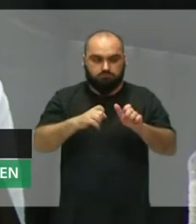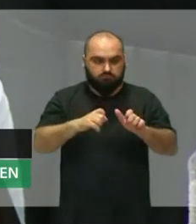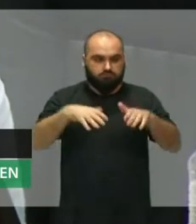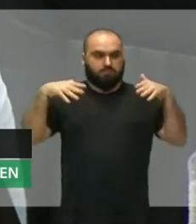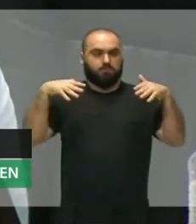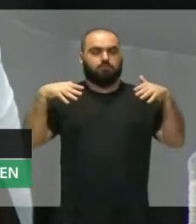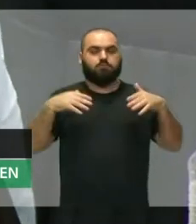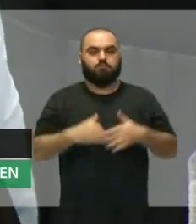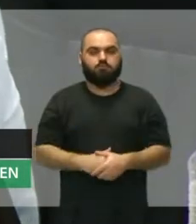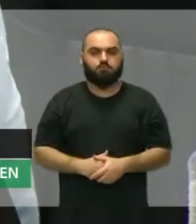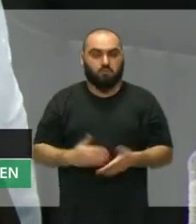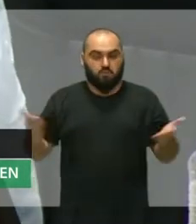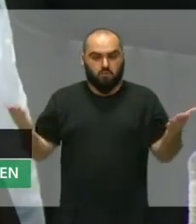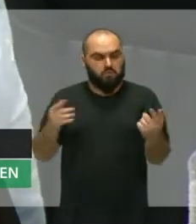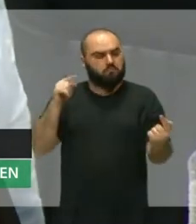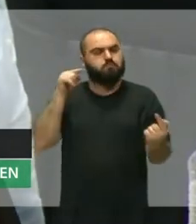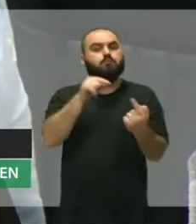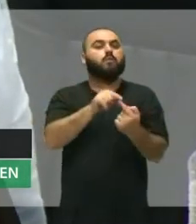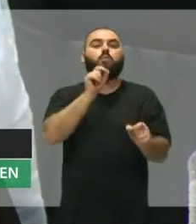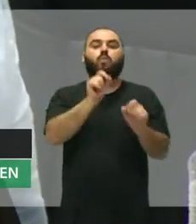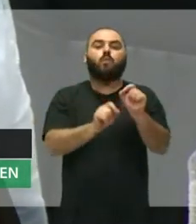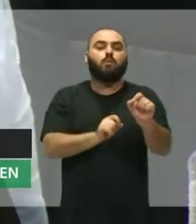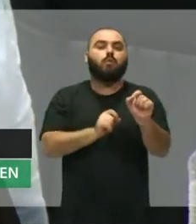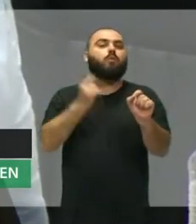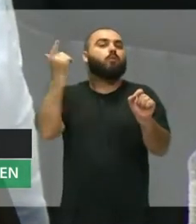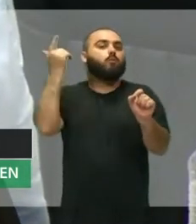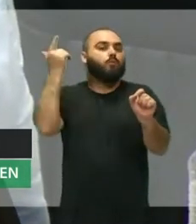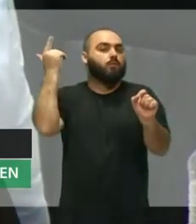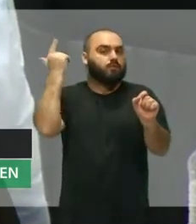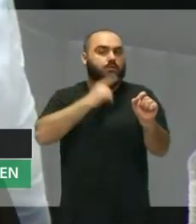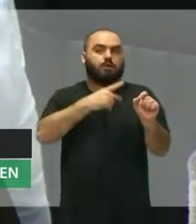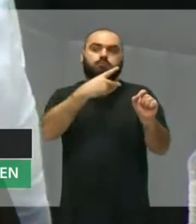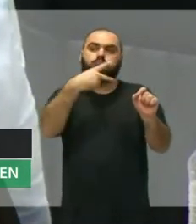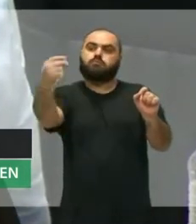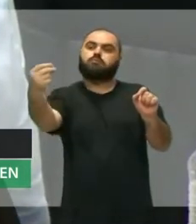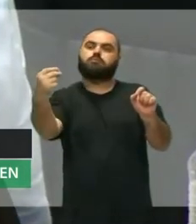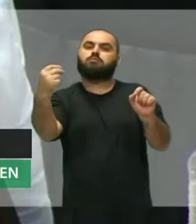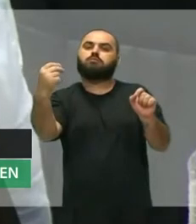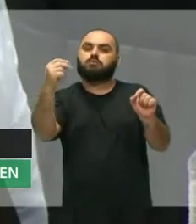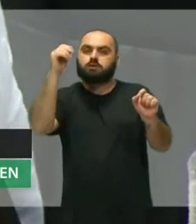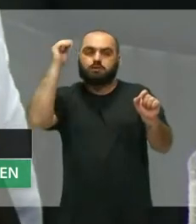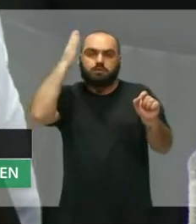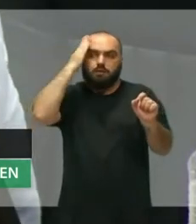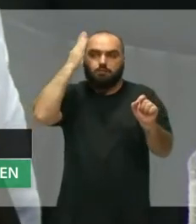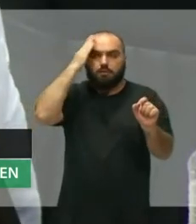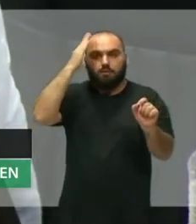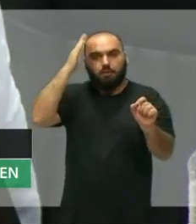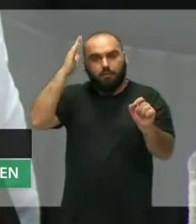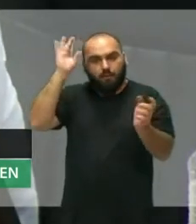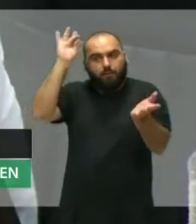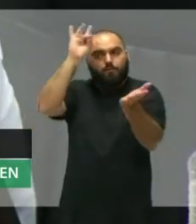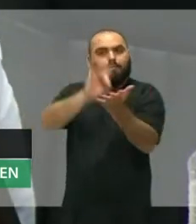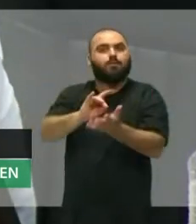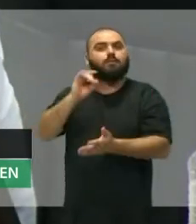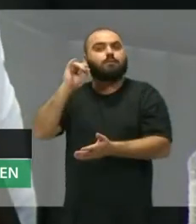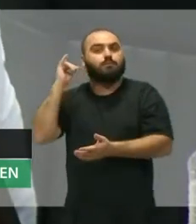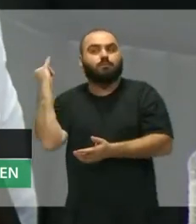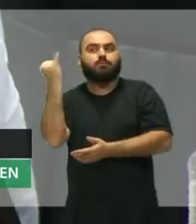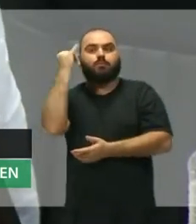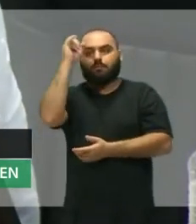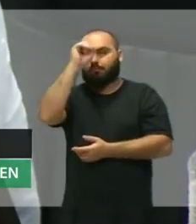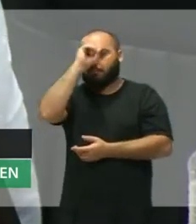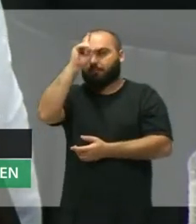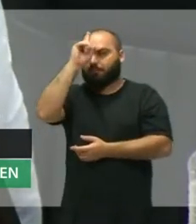o objetivo. O objetivo é que a gente possa sair daqui muito ciente da grandeza desse hospital, da importância desse